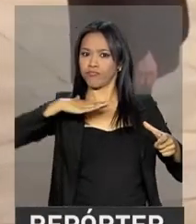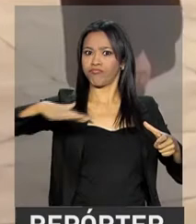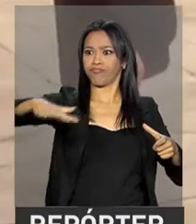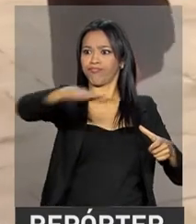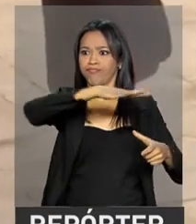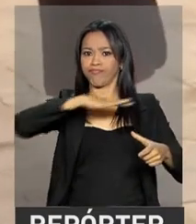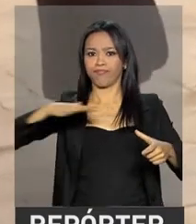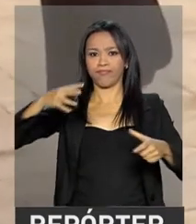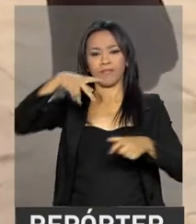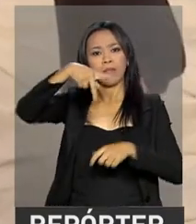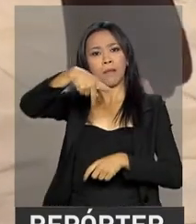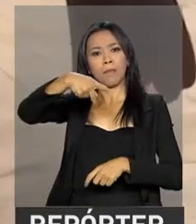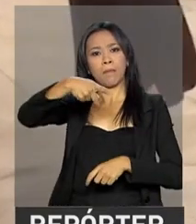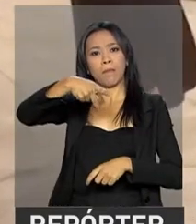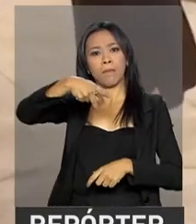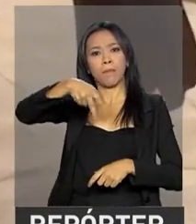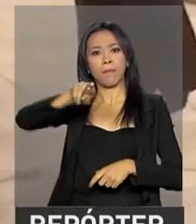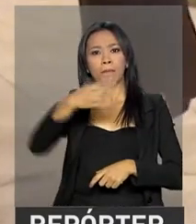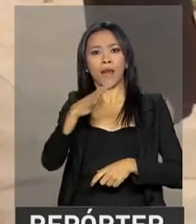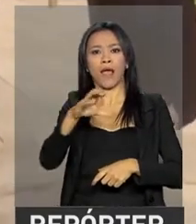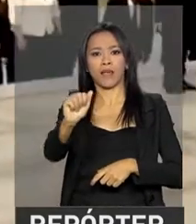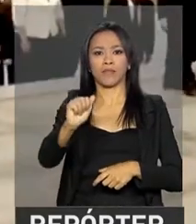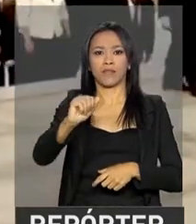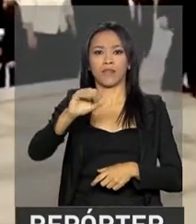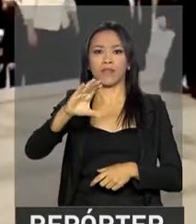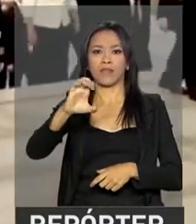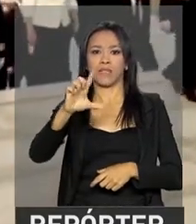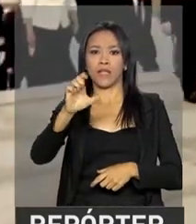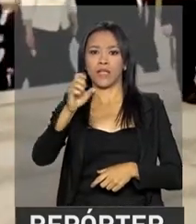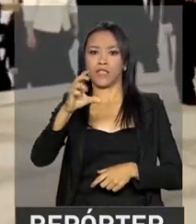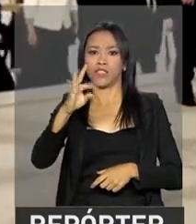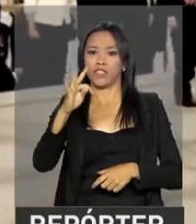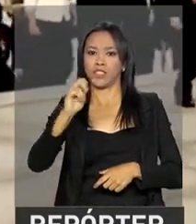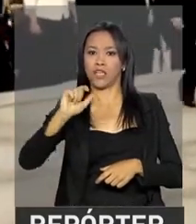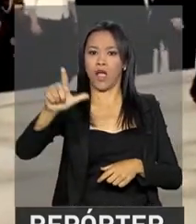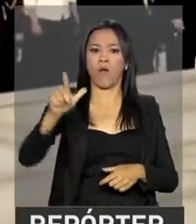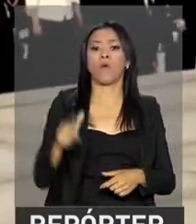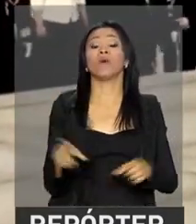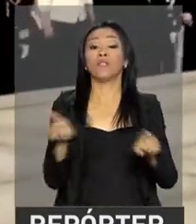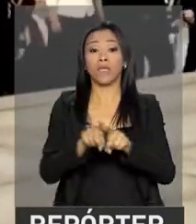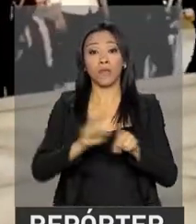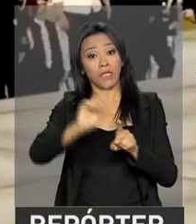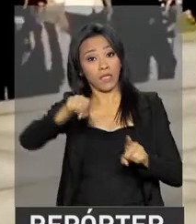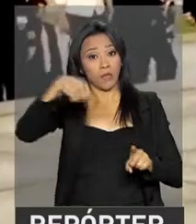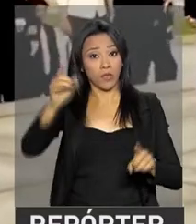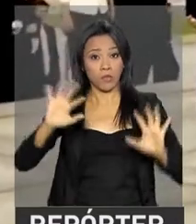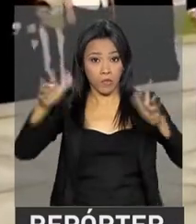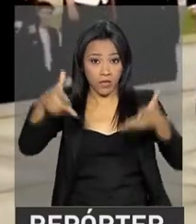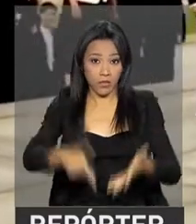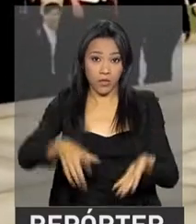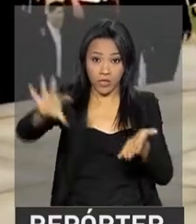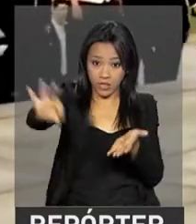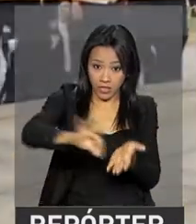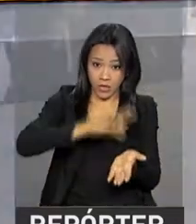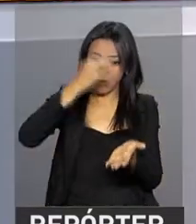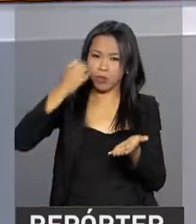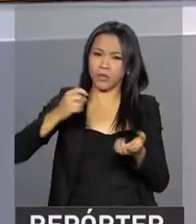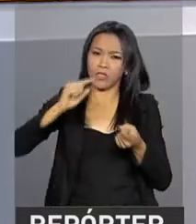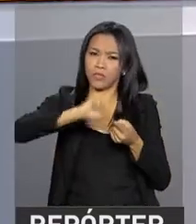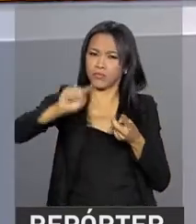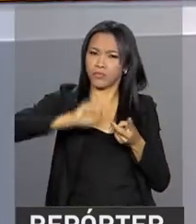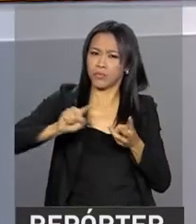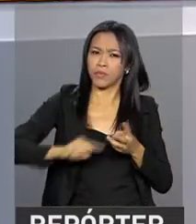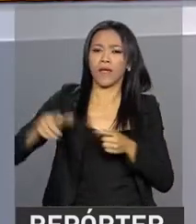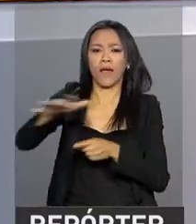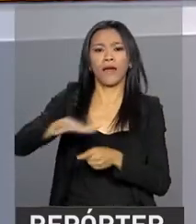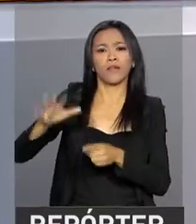na Praça da Paz Celestial. Ainda em Pequim, Temer participou da assinatura de uma série de atos nas áreas